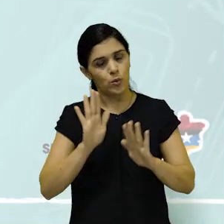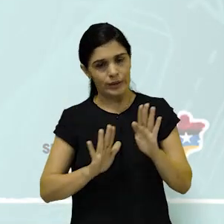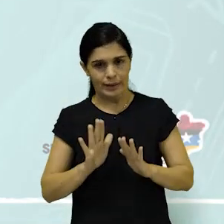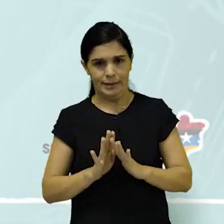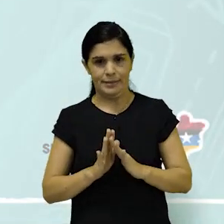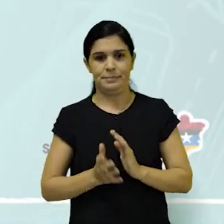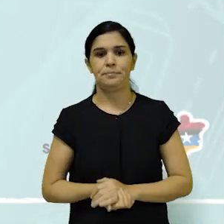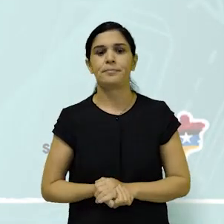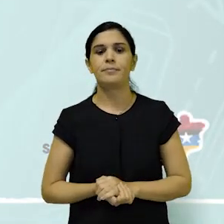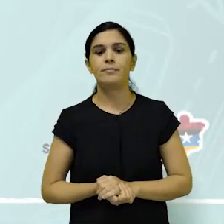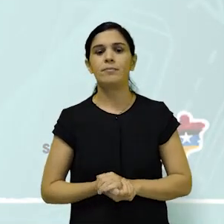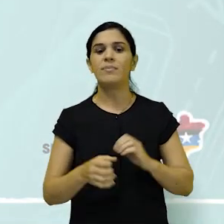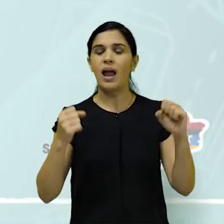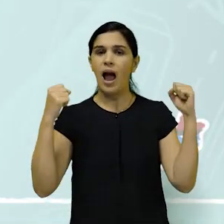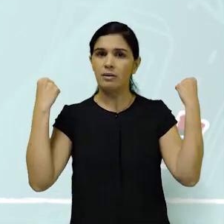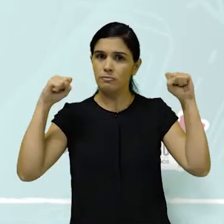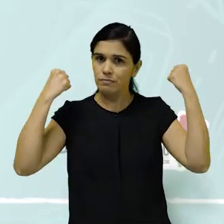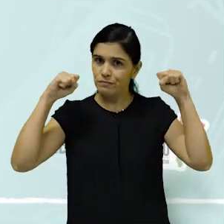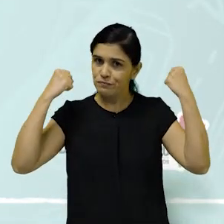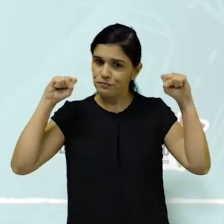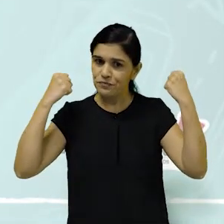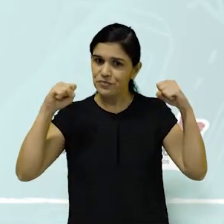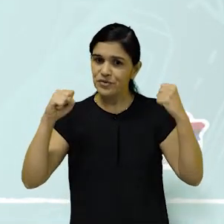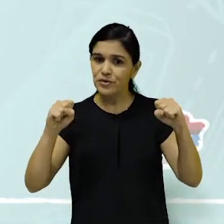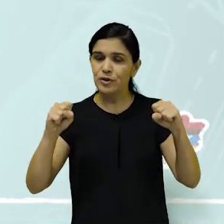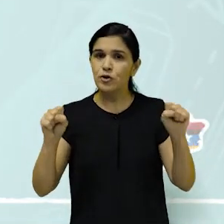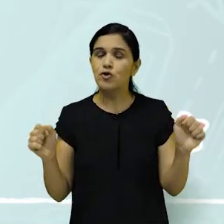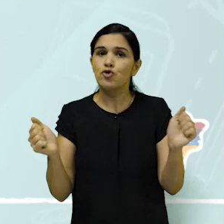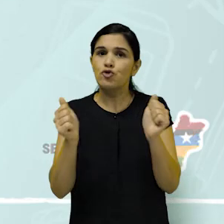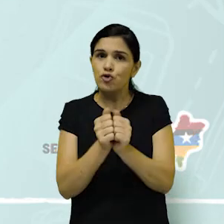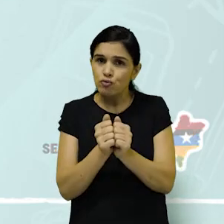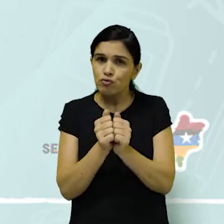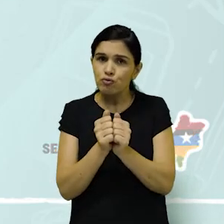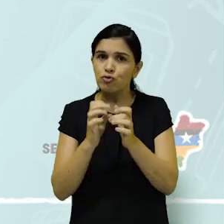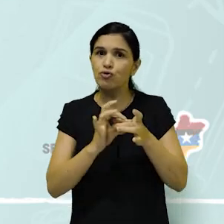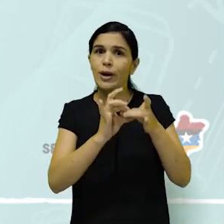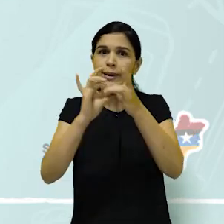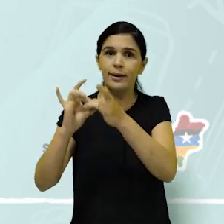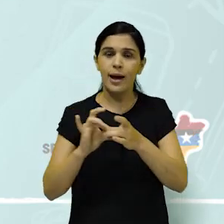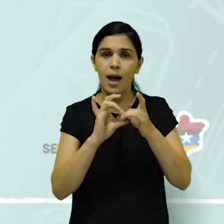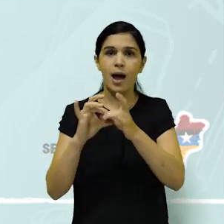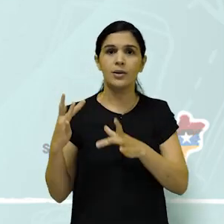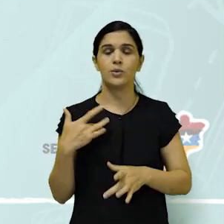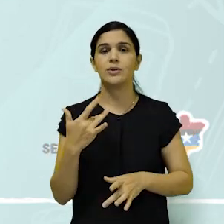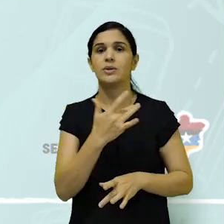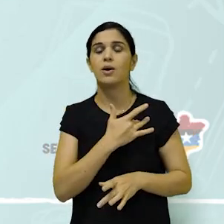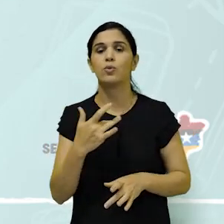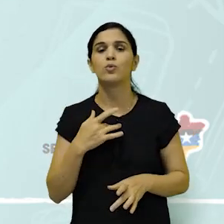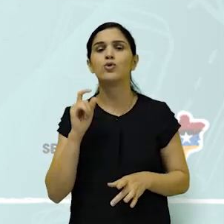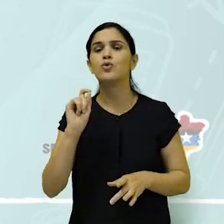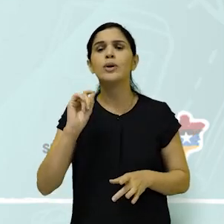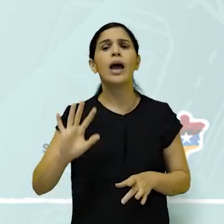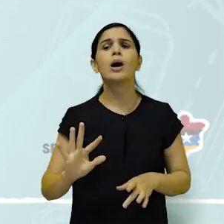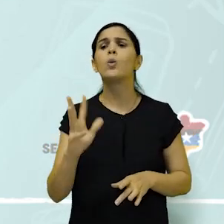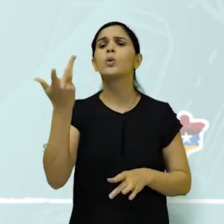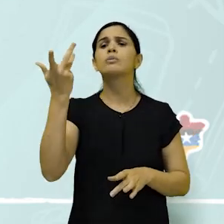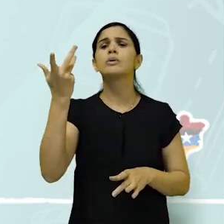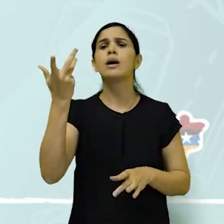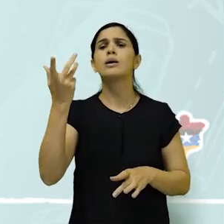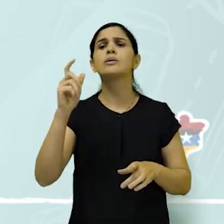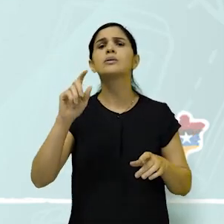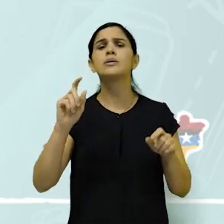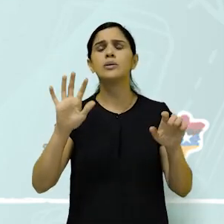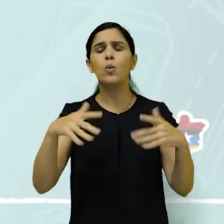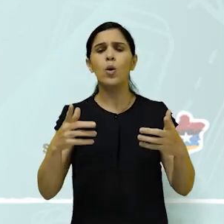Exercícios físicos e saúde. O que os exercícios físicos fazem em relação à nossa saúde? Combate o excesso de